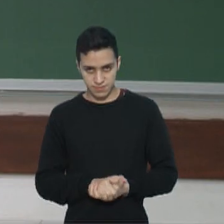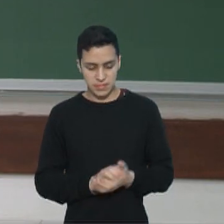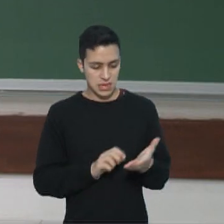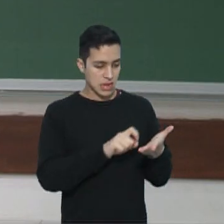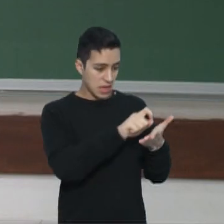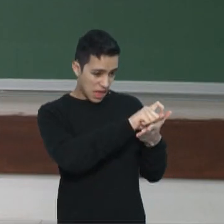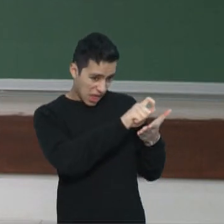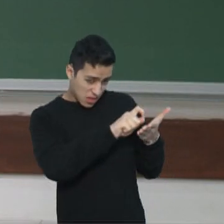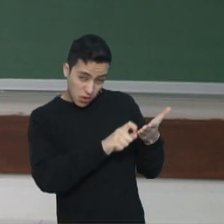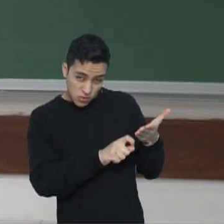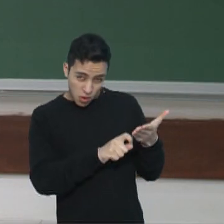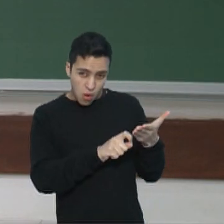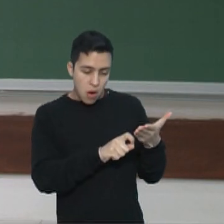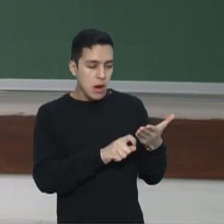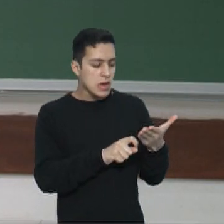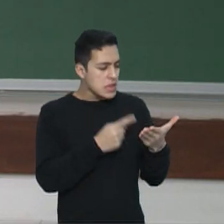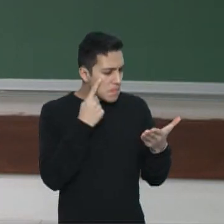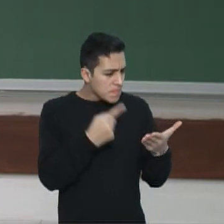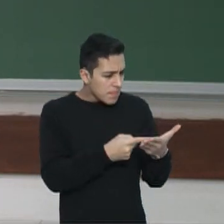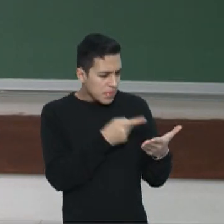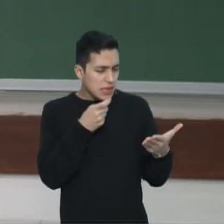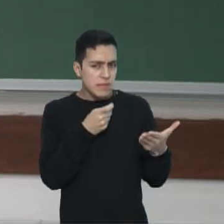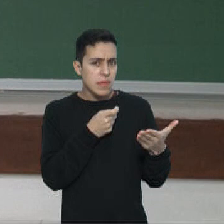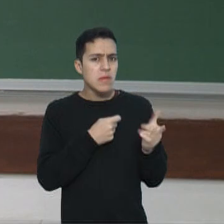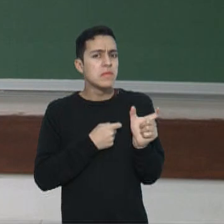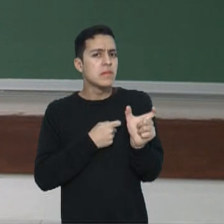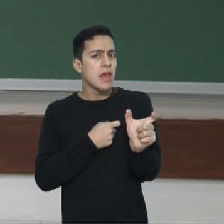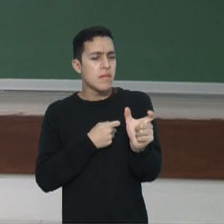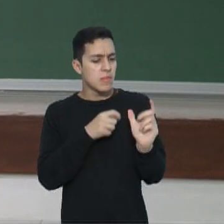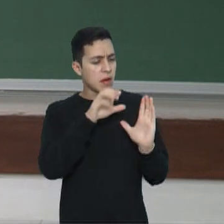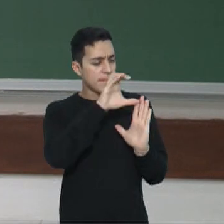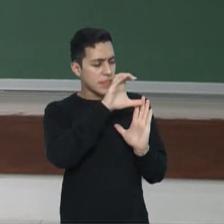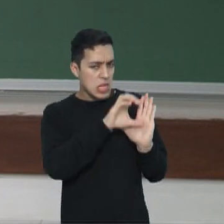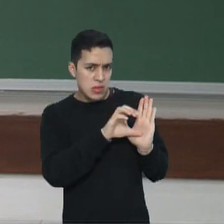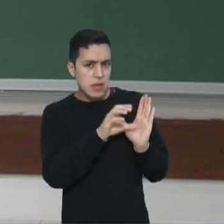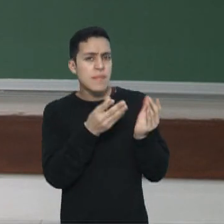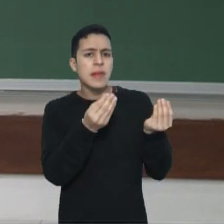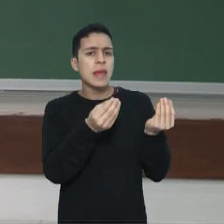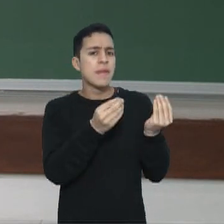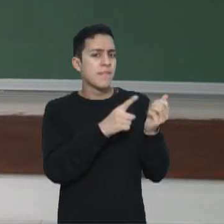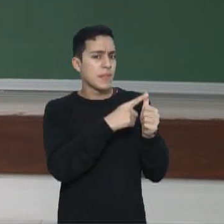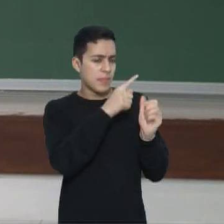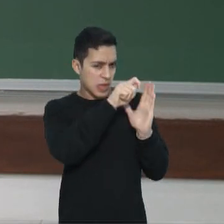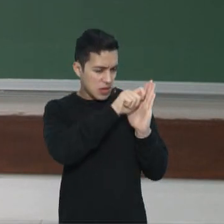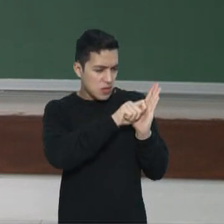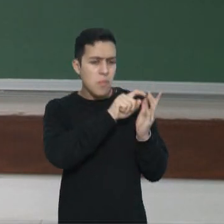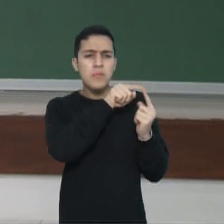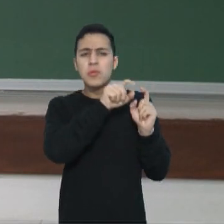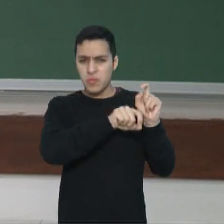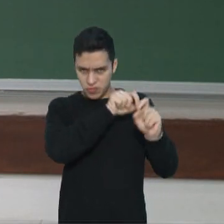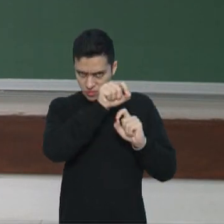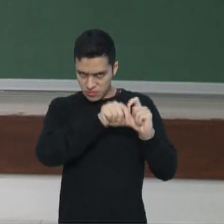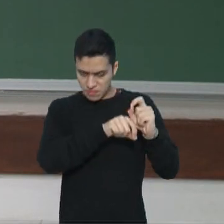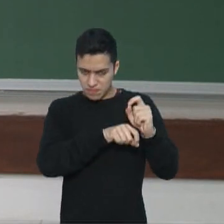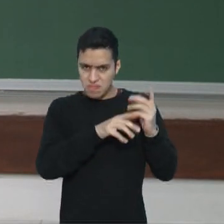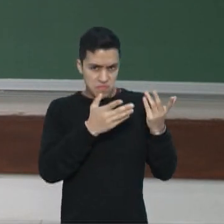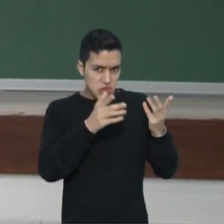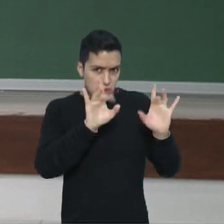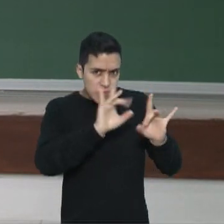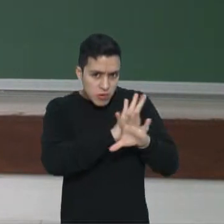Anotou, identificou o tema desse primeiro capítulo e a finalidade desse artigo primeiro? Então, confira a sua resposta.